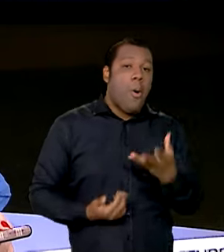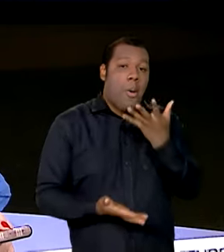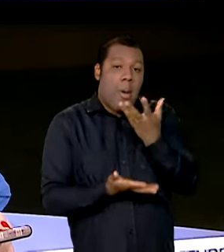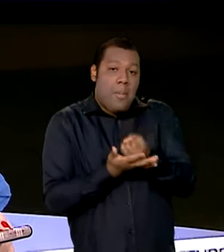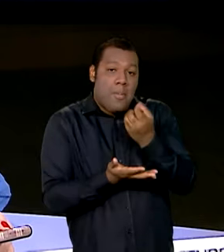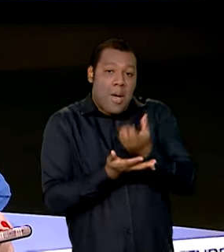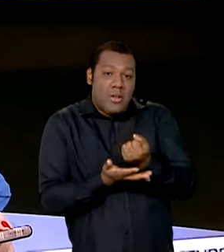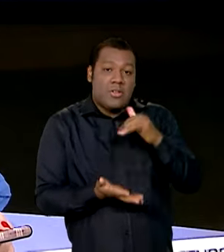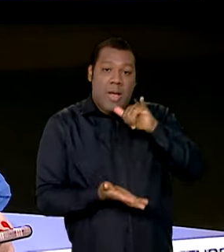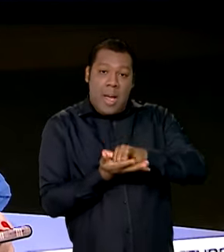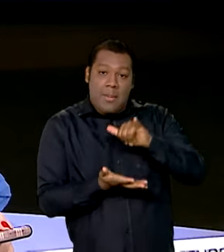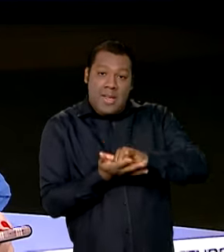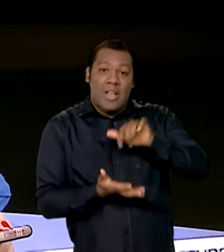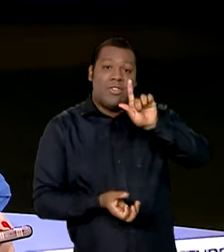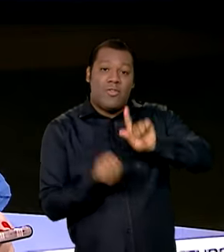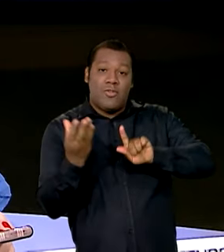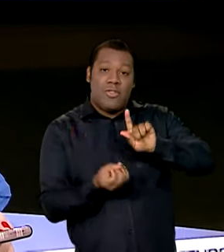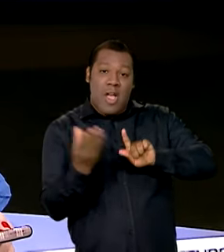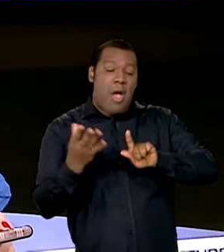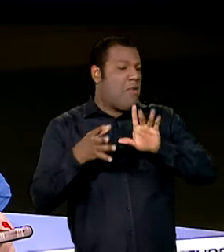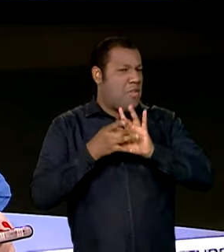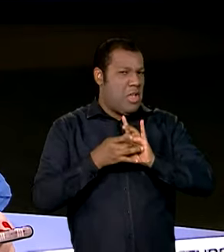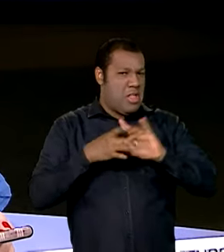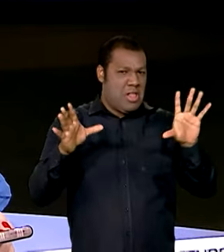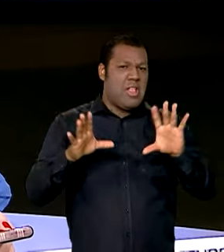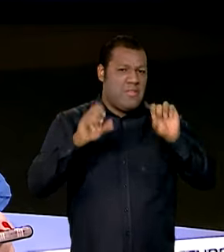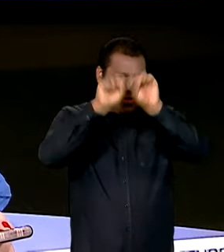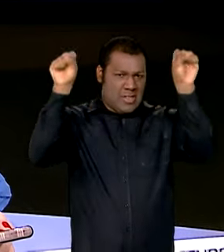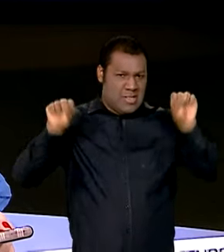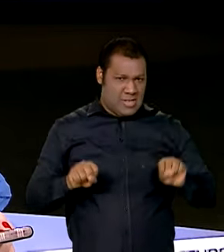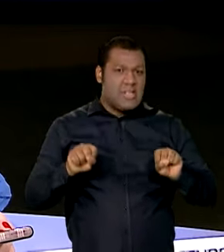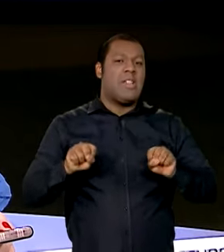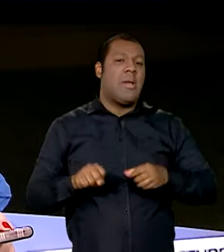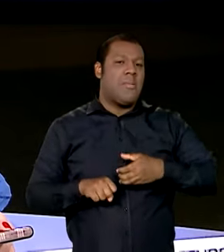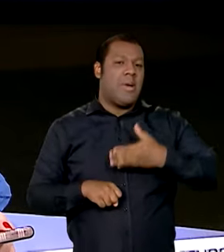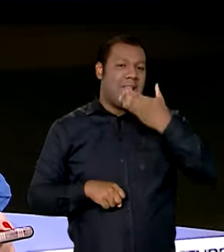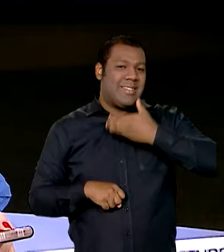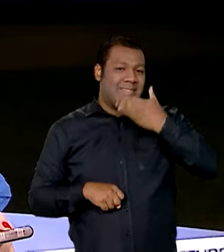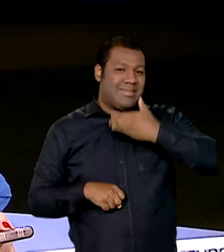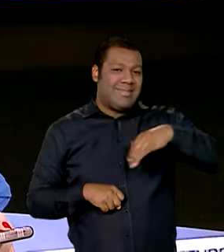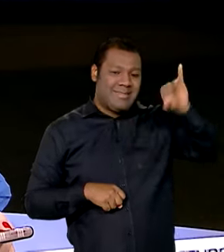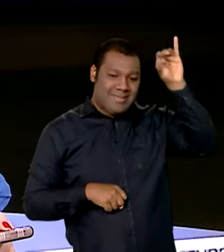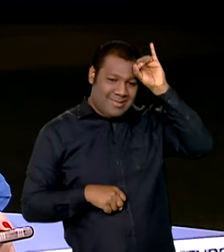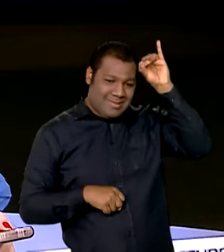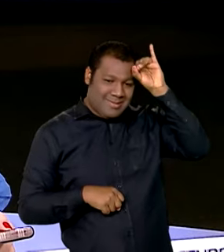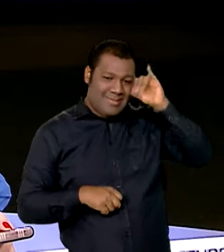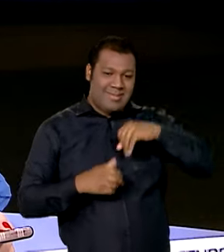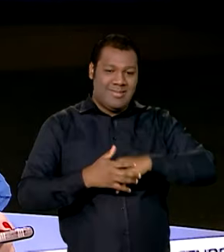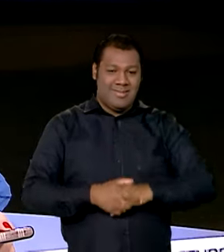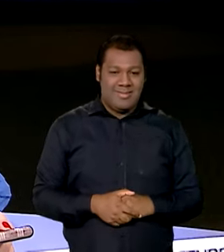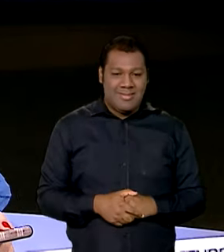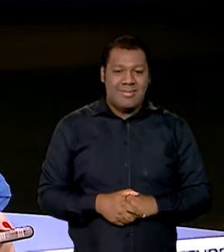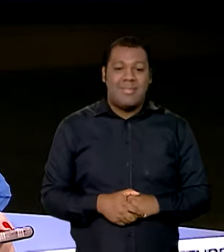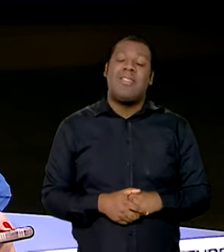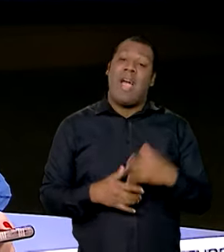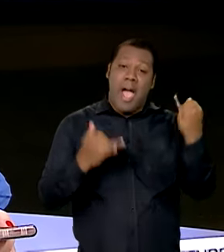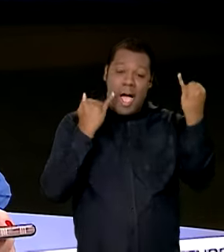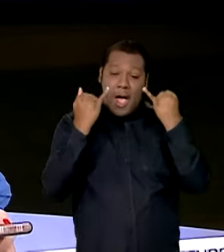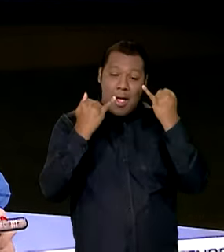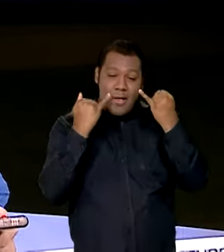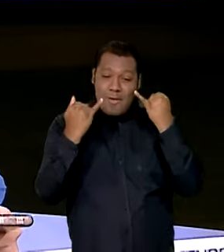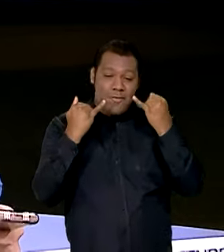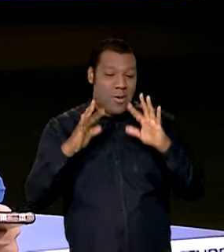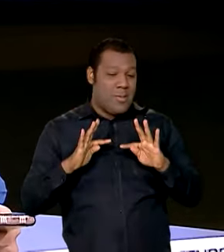aplicativo que é o canal gov que está disponível aí nos sistemas Android e os e conferir toda